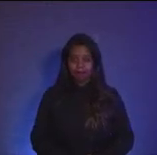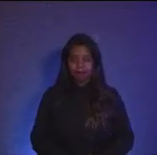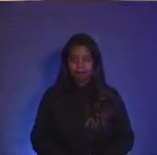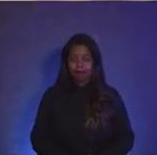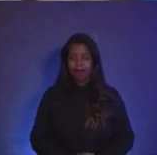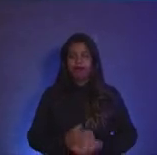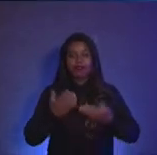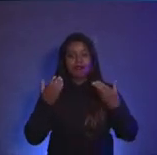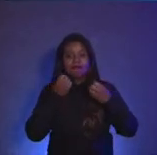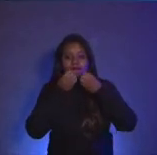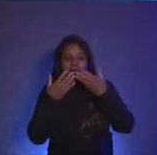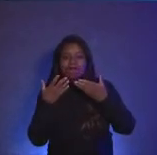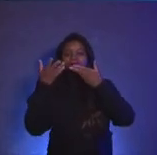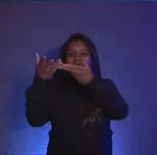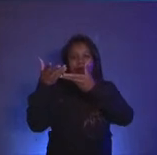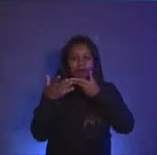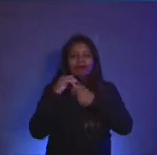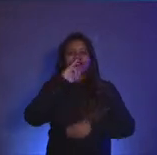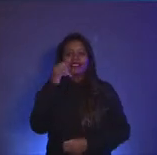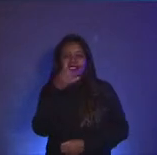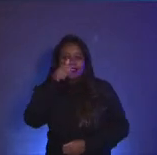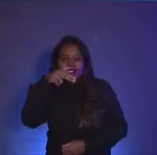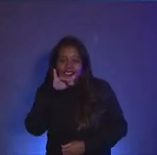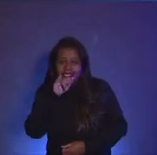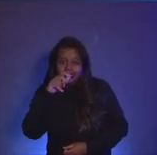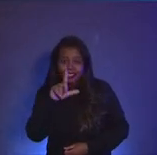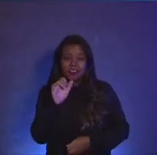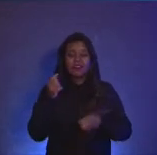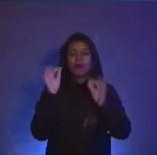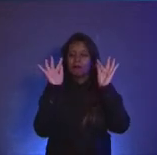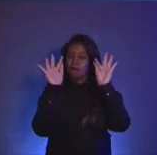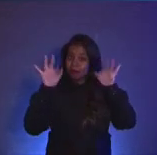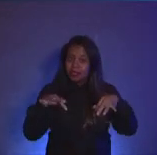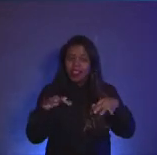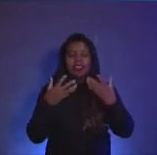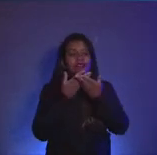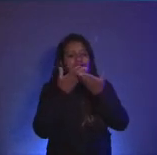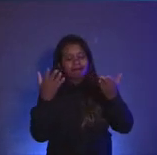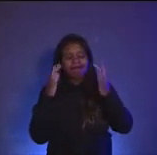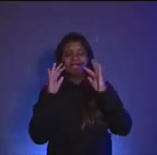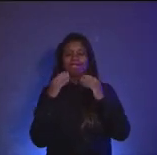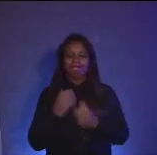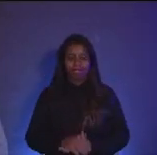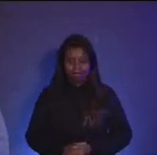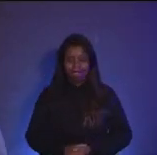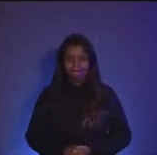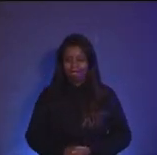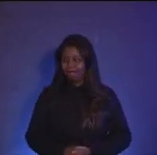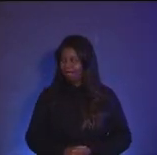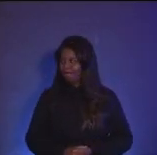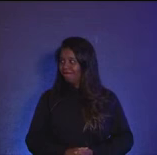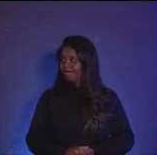Bom, eu convido a Jamília a subir aqui de novo para fazer o encerramento da nossa cerimônia.